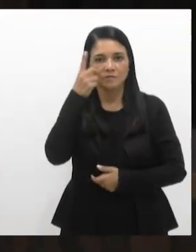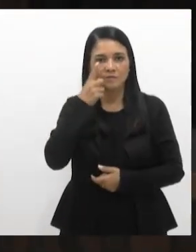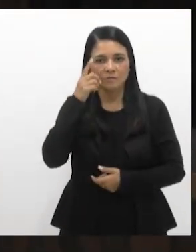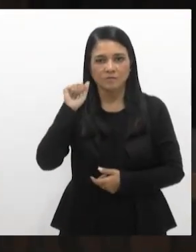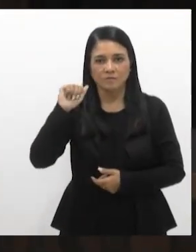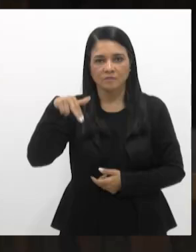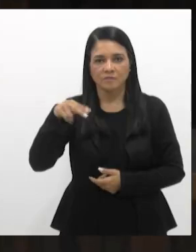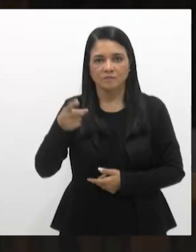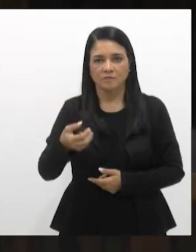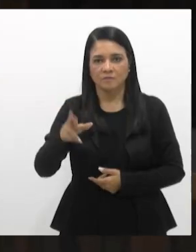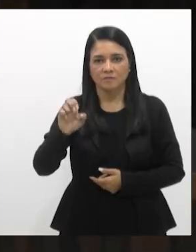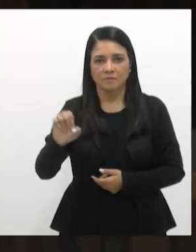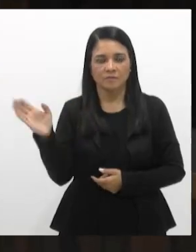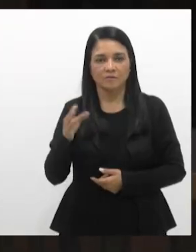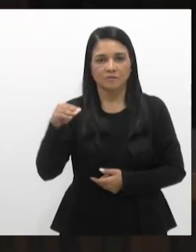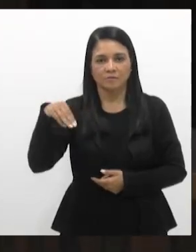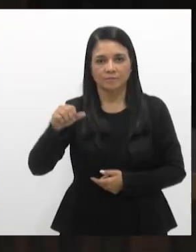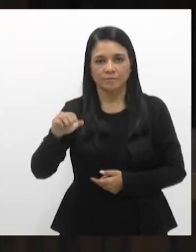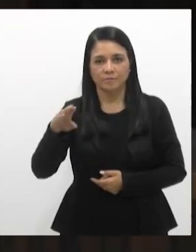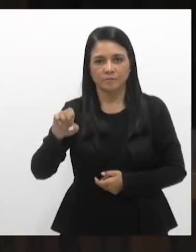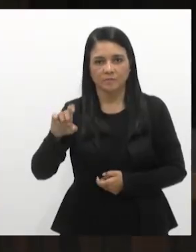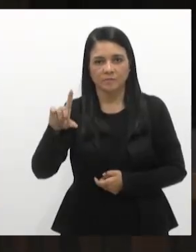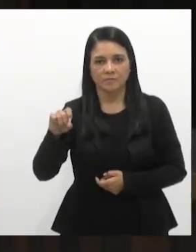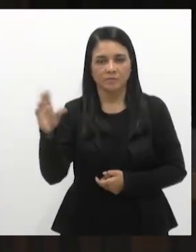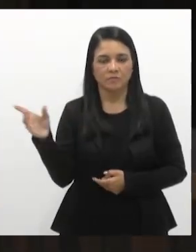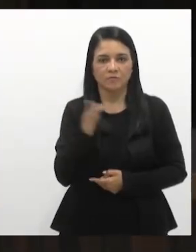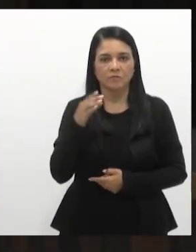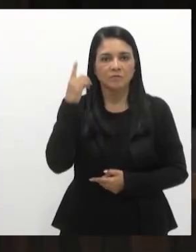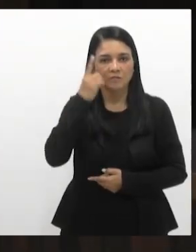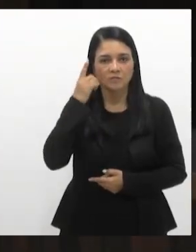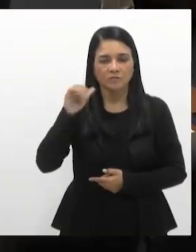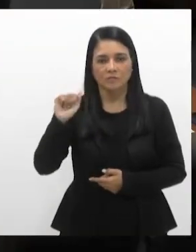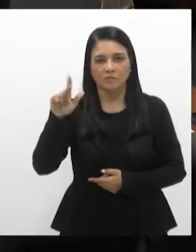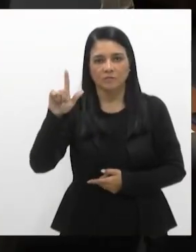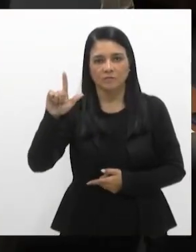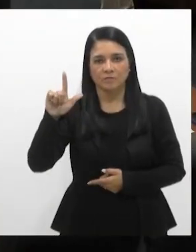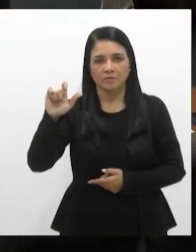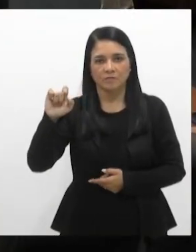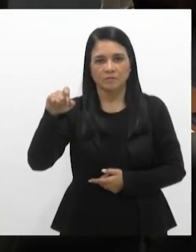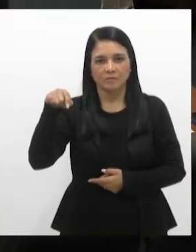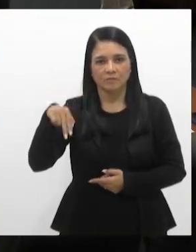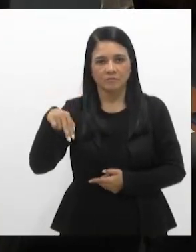André Correia, deputado Carlos Macedo, deputado Alexandre Quinoploc.